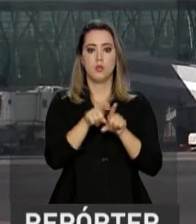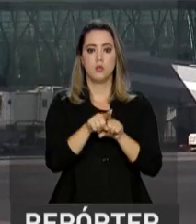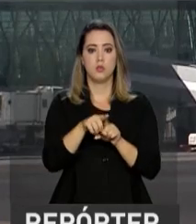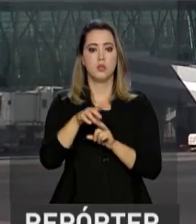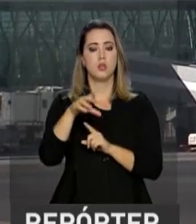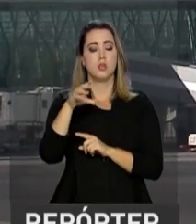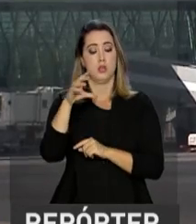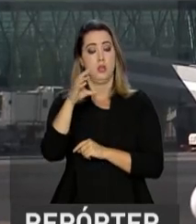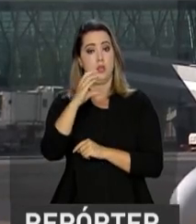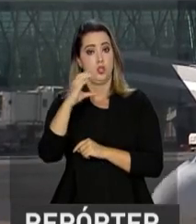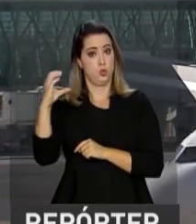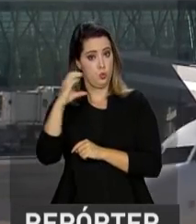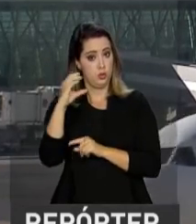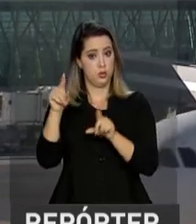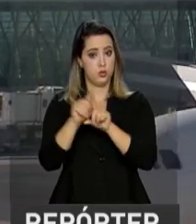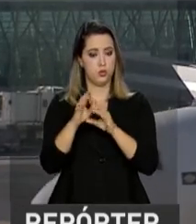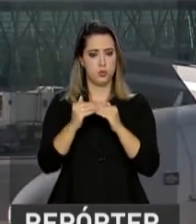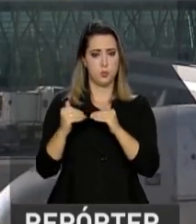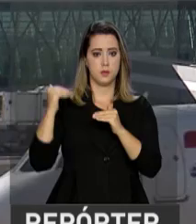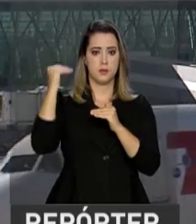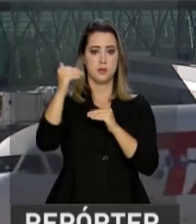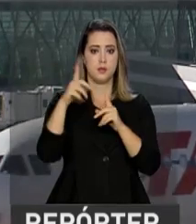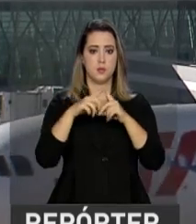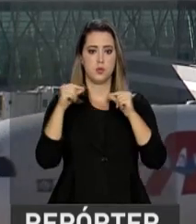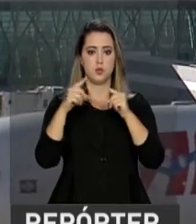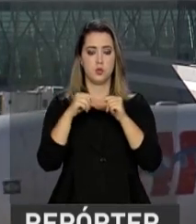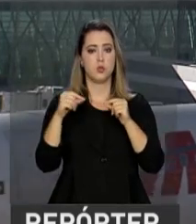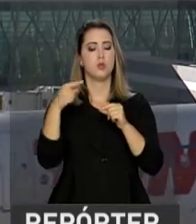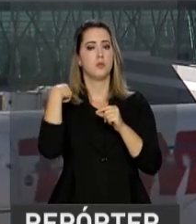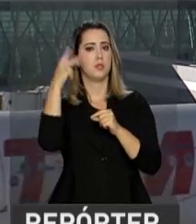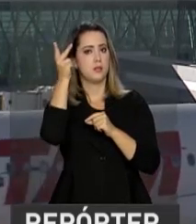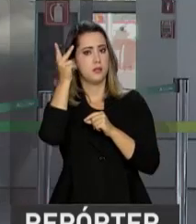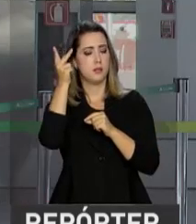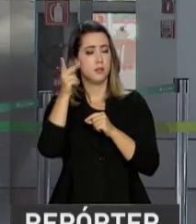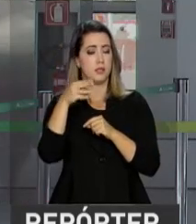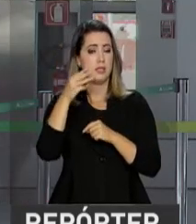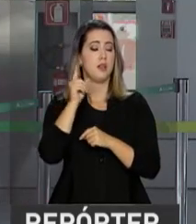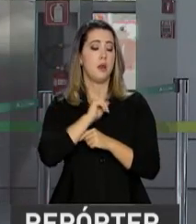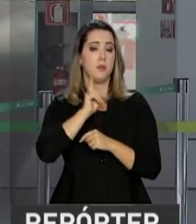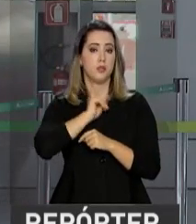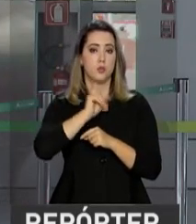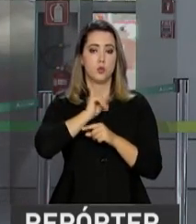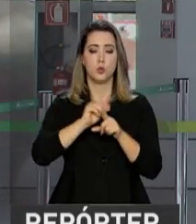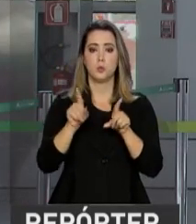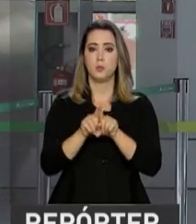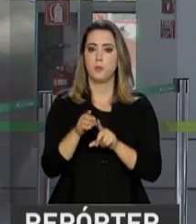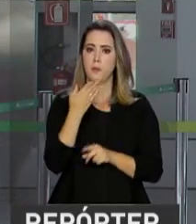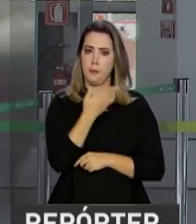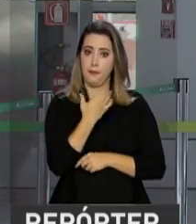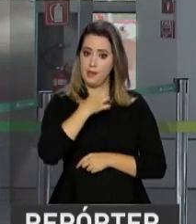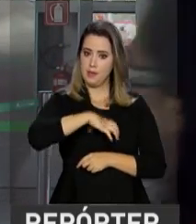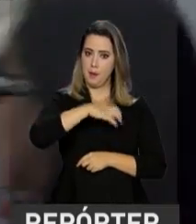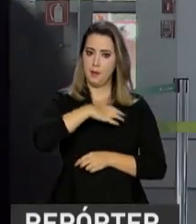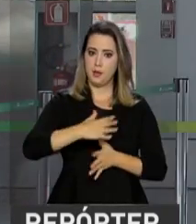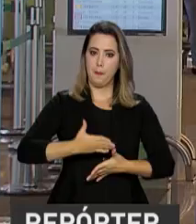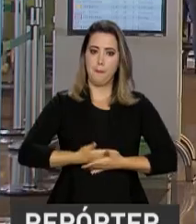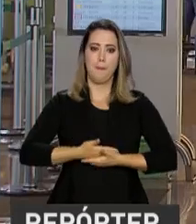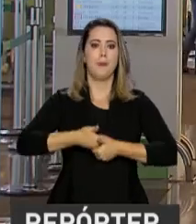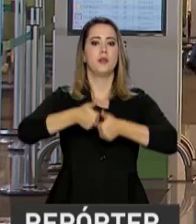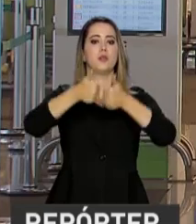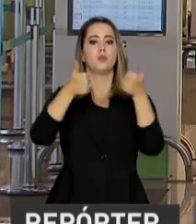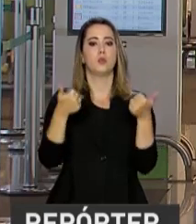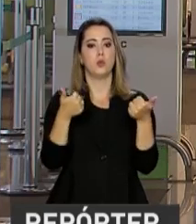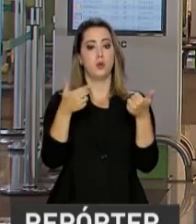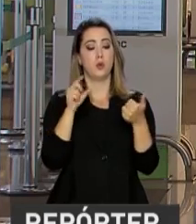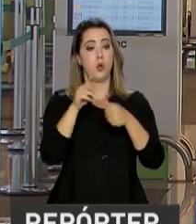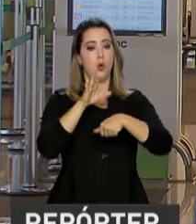país, ficando à frente de Brasília, Confins e Porto Alegre. O aeroporto de Porto Seguro, na Bahia, foi o melhor colocado, com